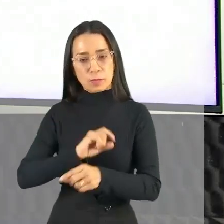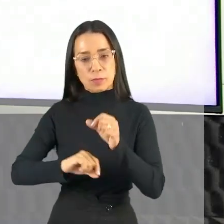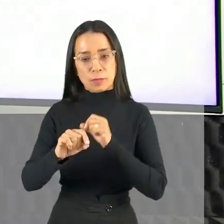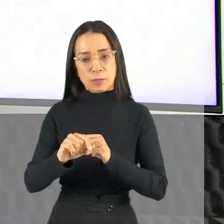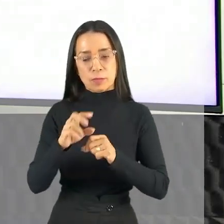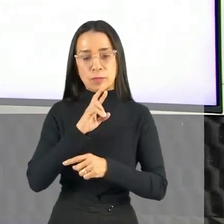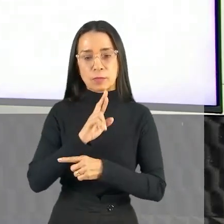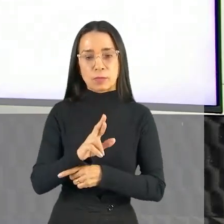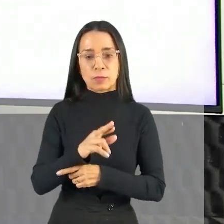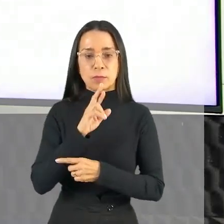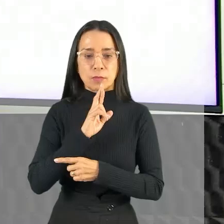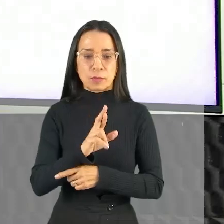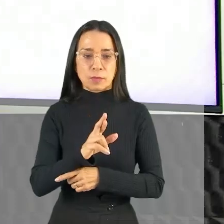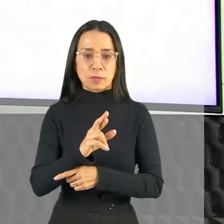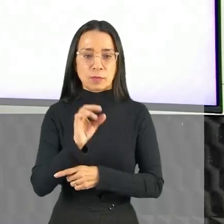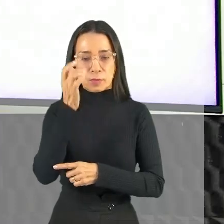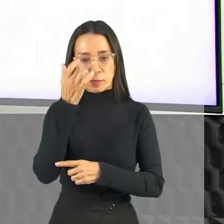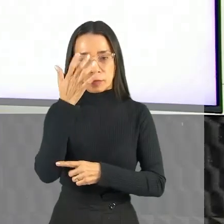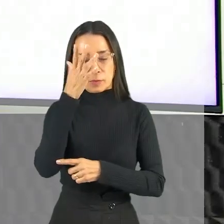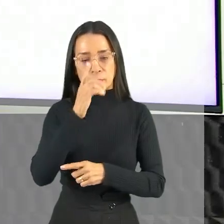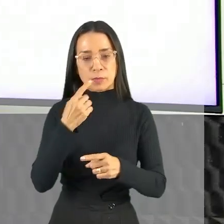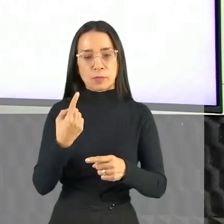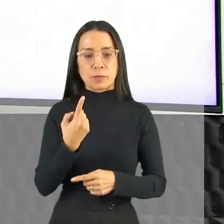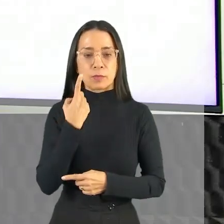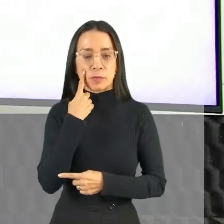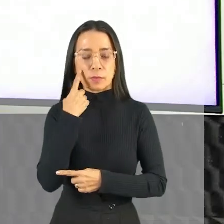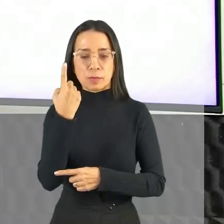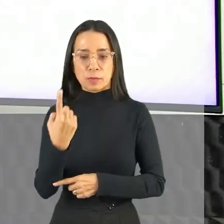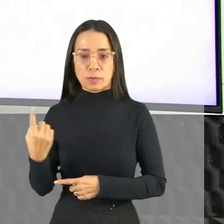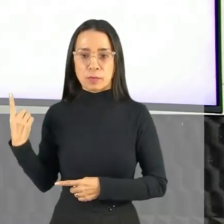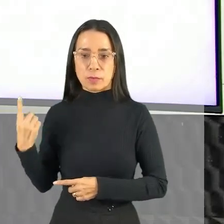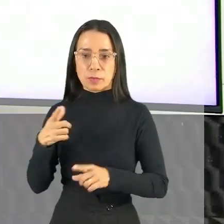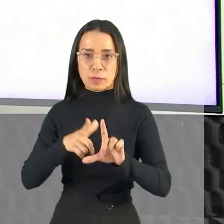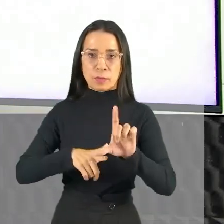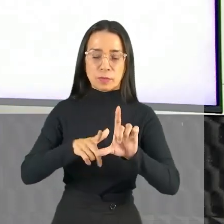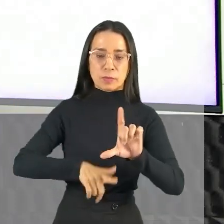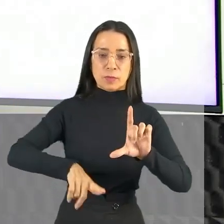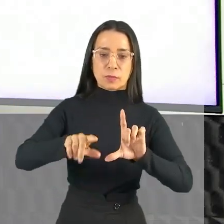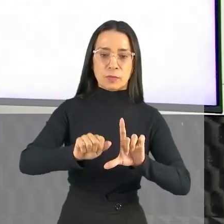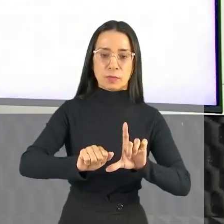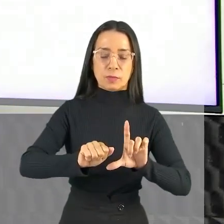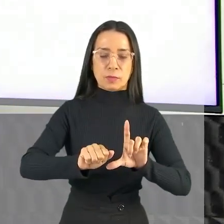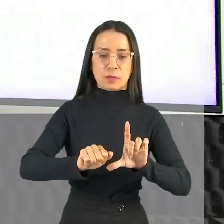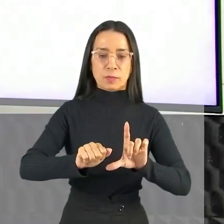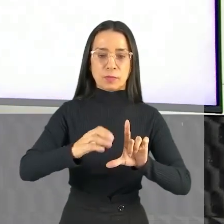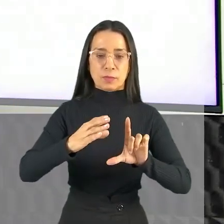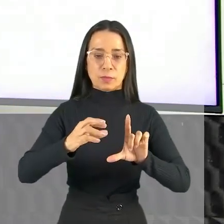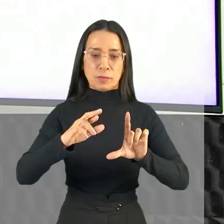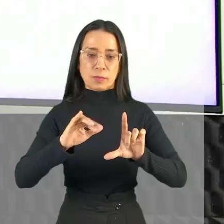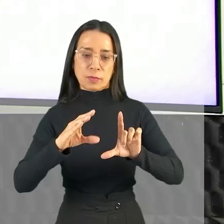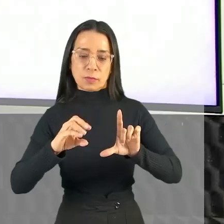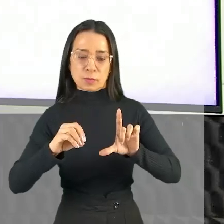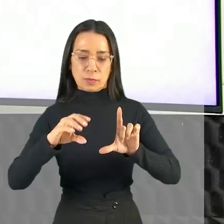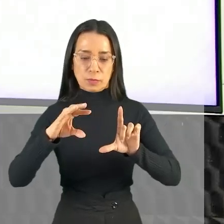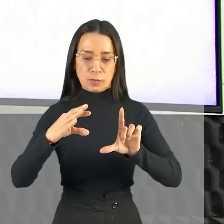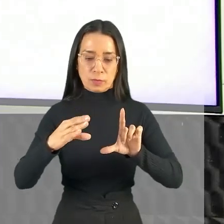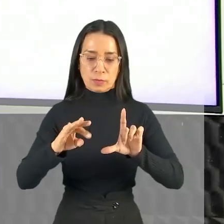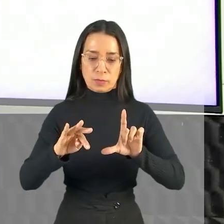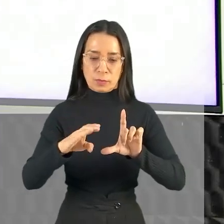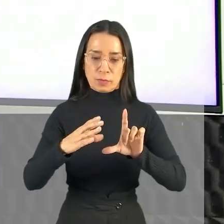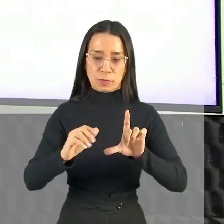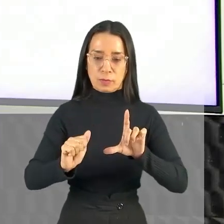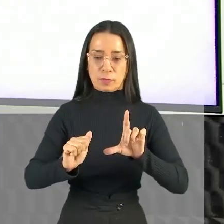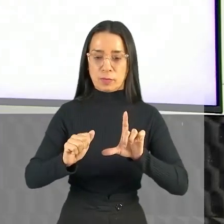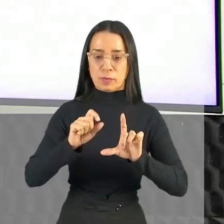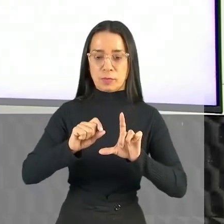cada opção, a gente vai responder facinho, porque aqui, olha só, letra A, carioteca. Carioteca, a gente sabe que é a membrana que